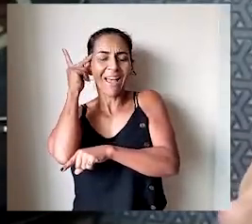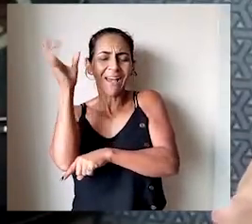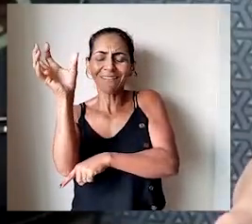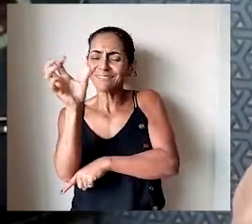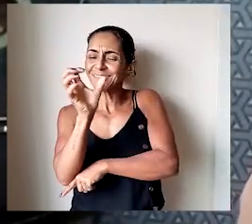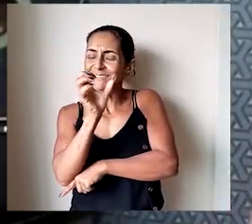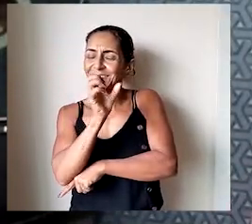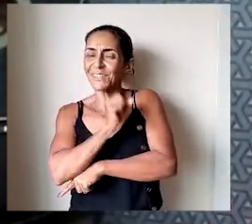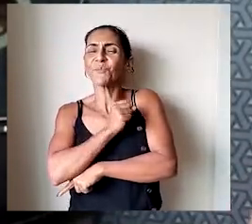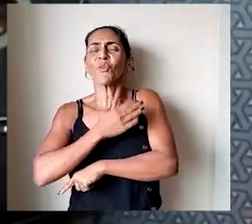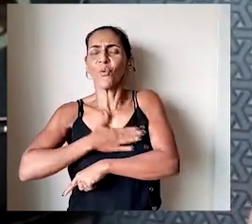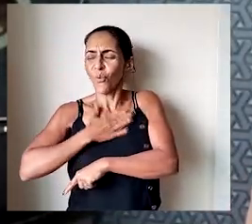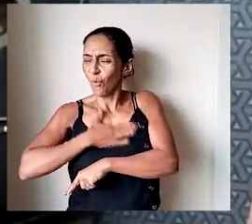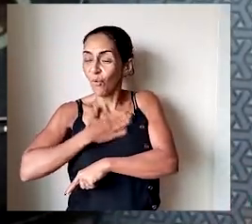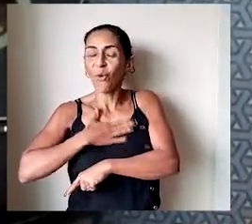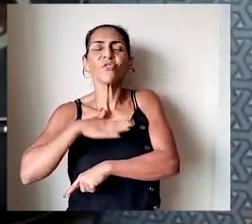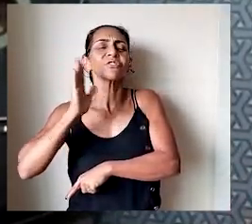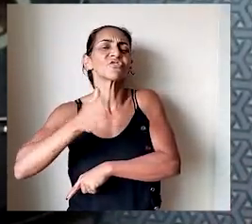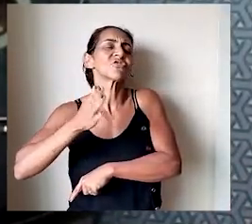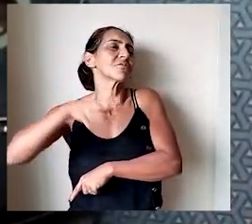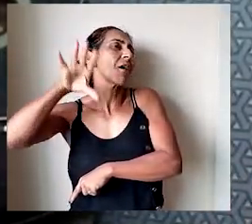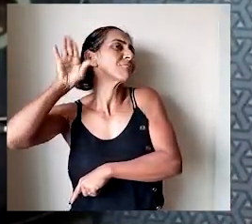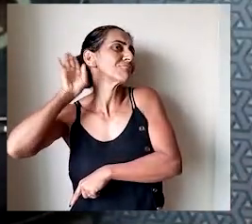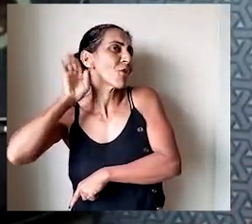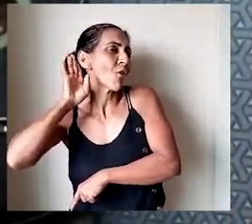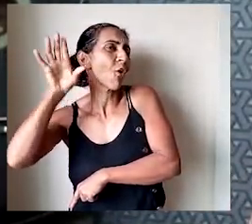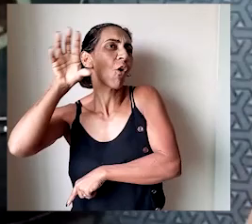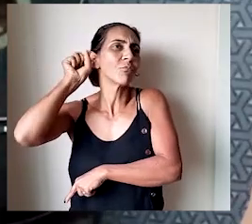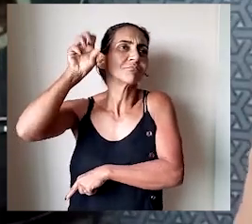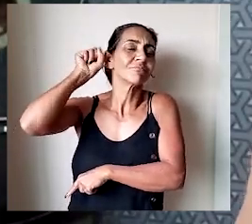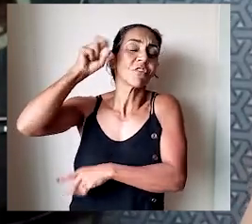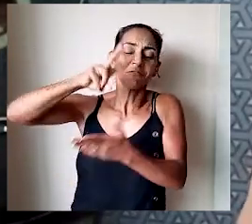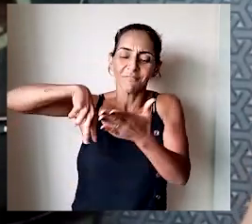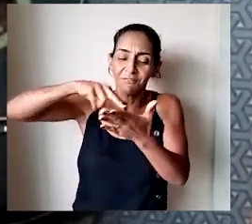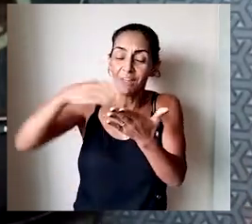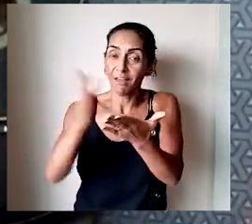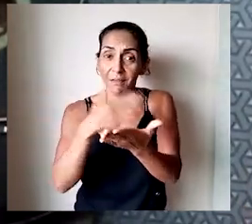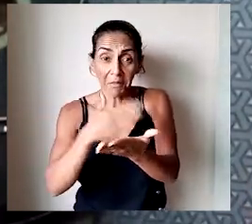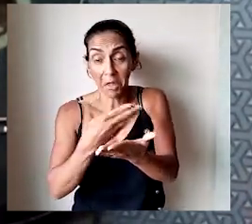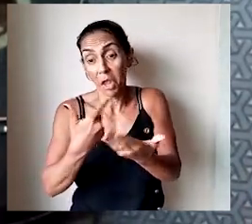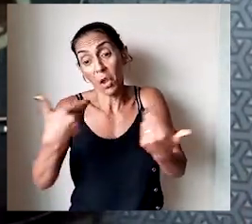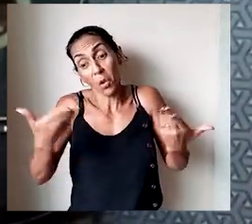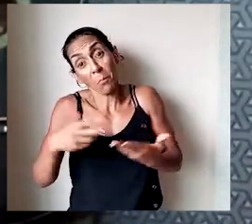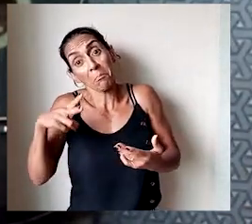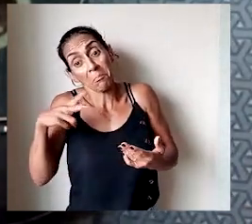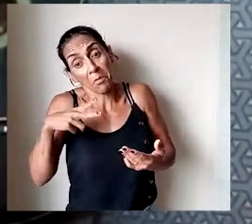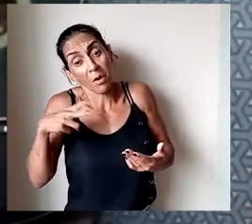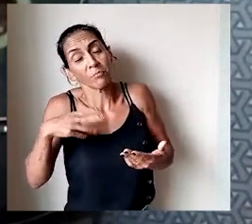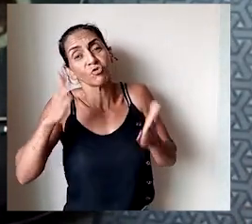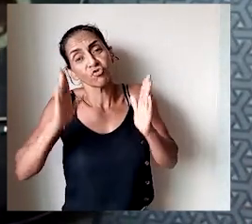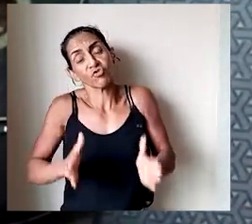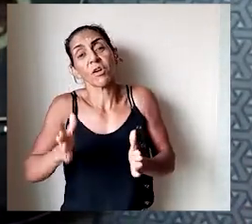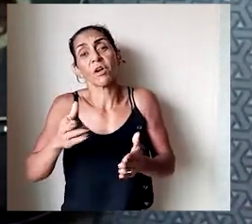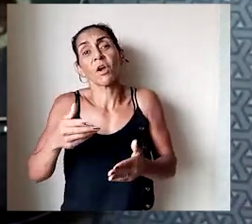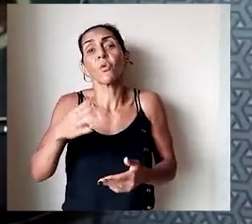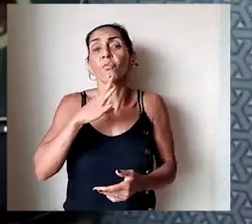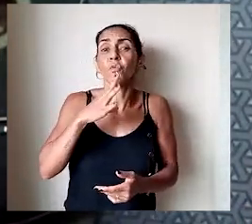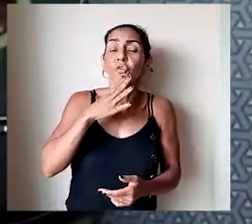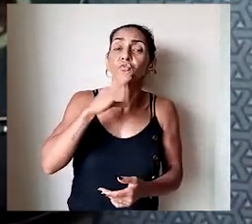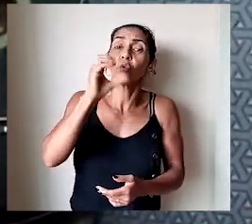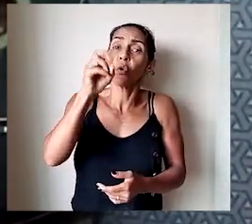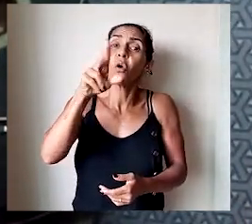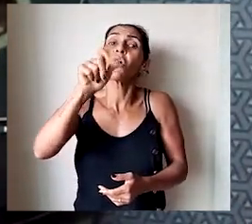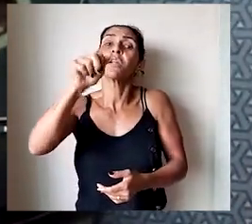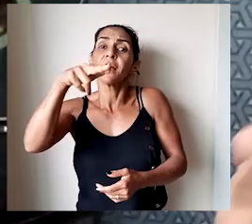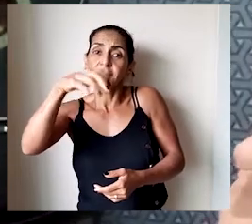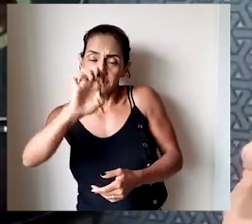desse estilo já ouviu falar, já teve acesso a algum livro dele. Eu particularmente conhecia só Coraline e a partir de